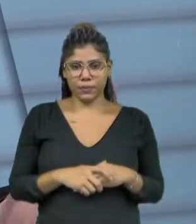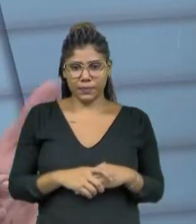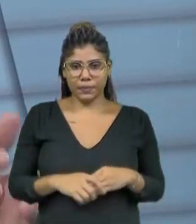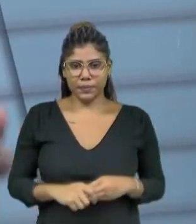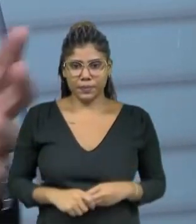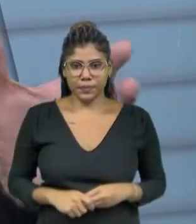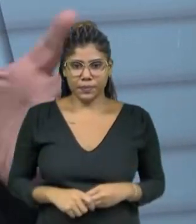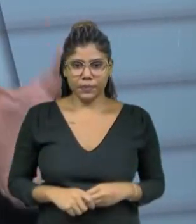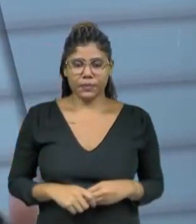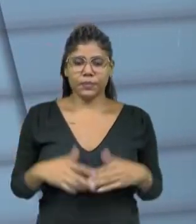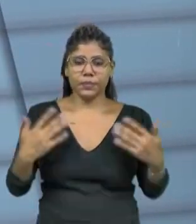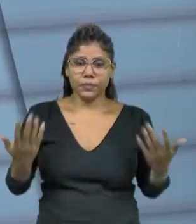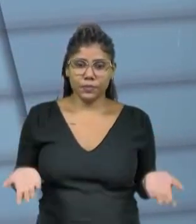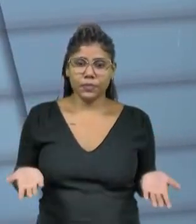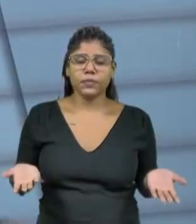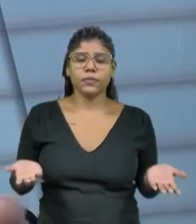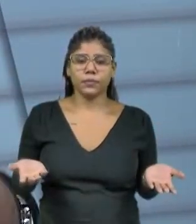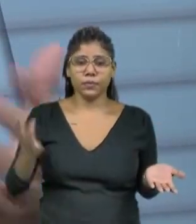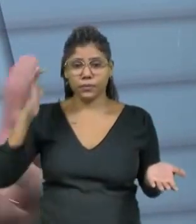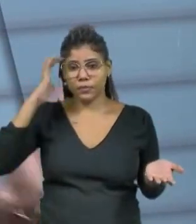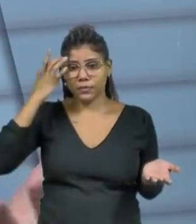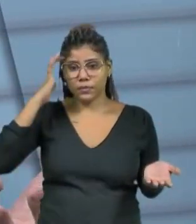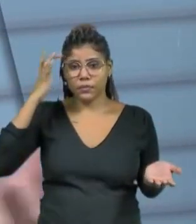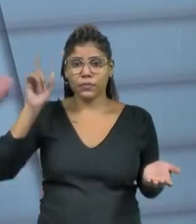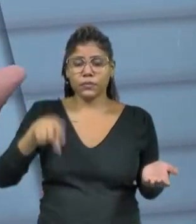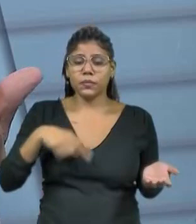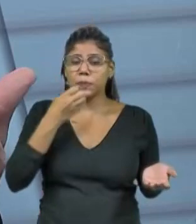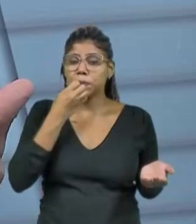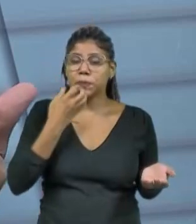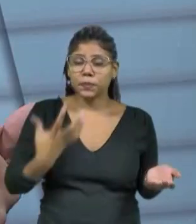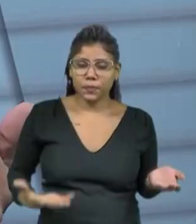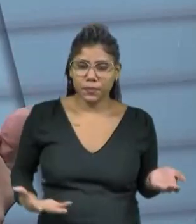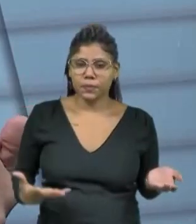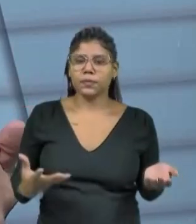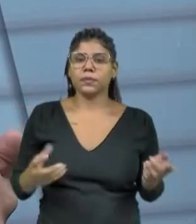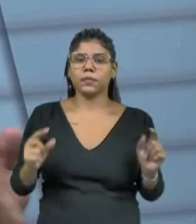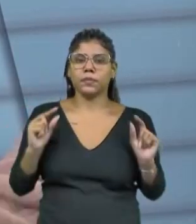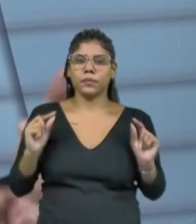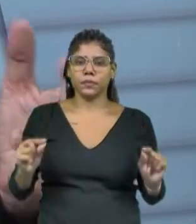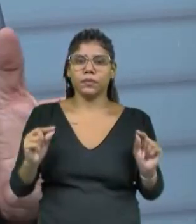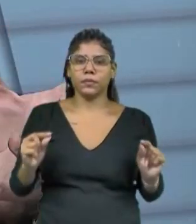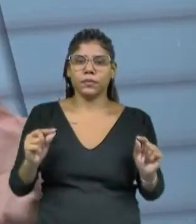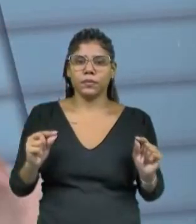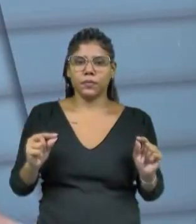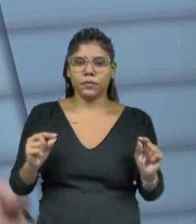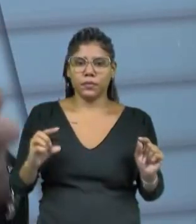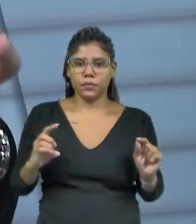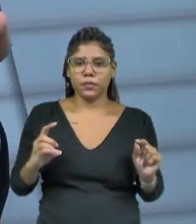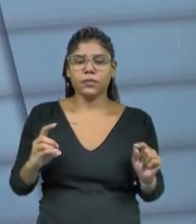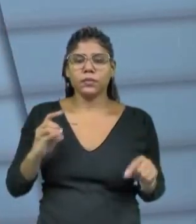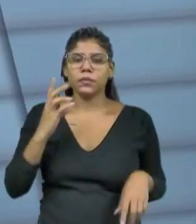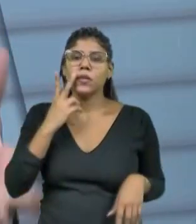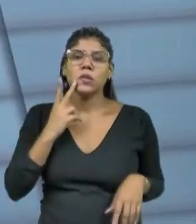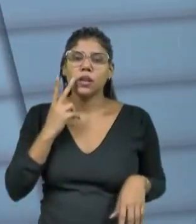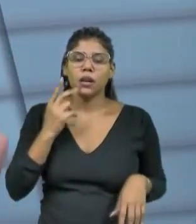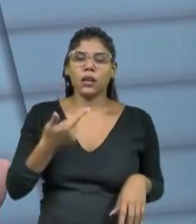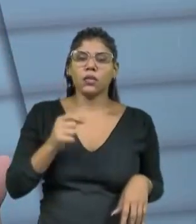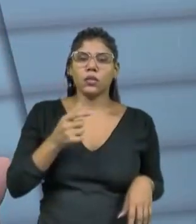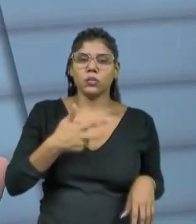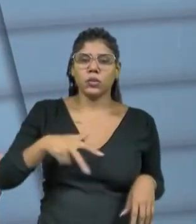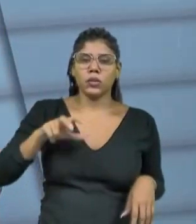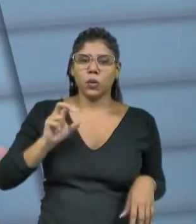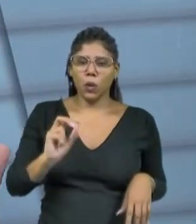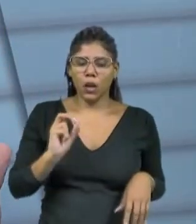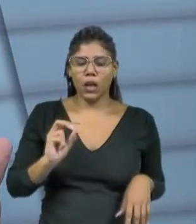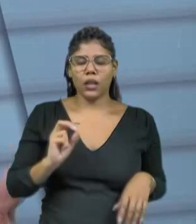sim. Certo? Então, eu acho que esse é... Eu acho que é muito bom essa questão do Ceará 2050, essa questão da